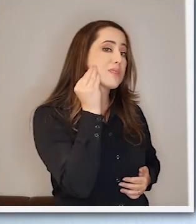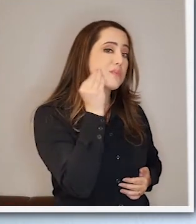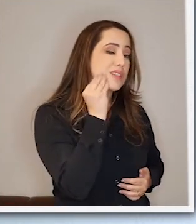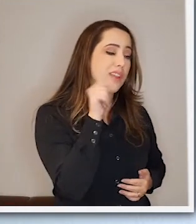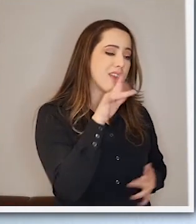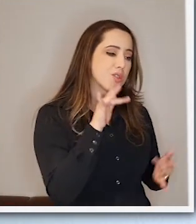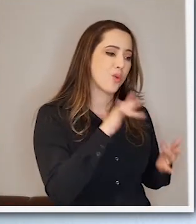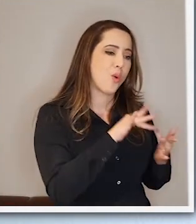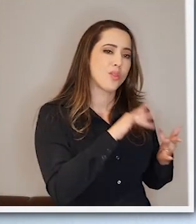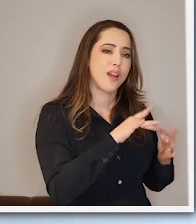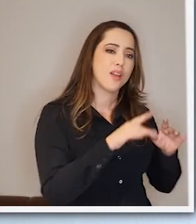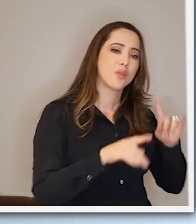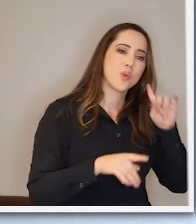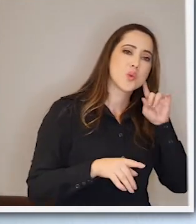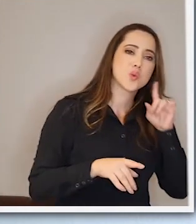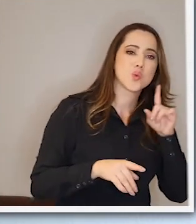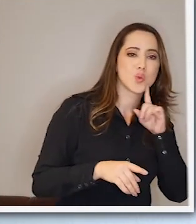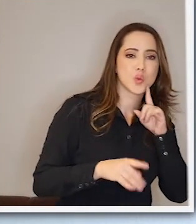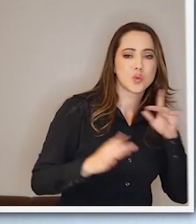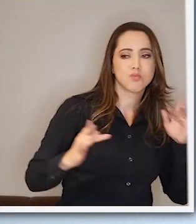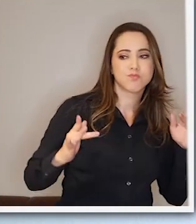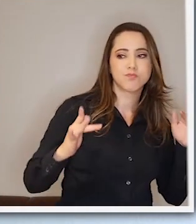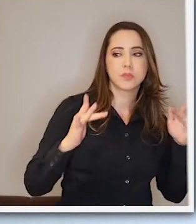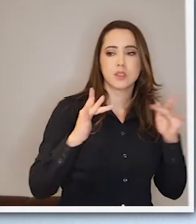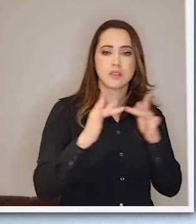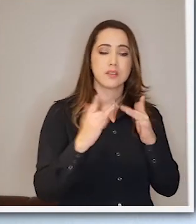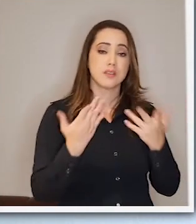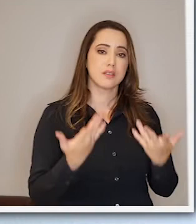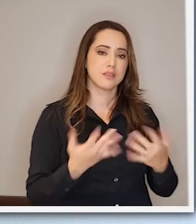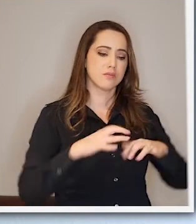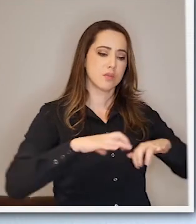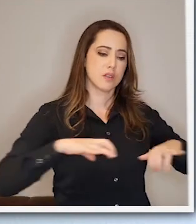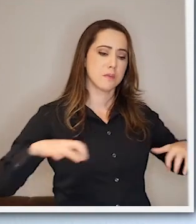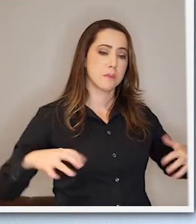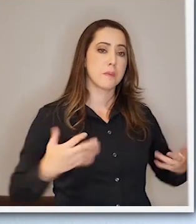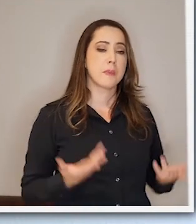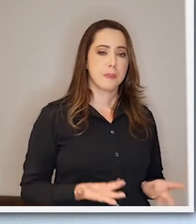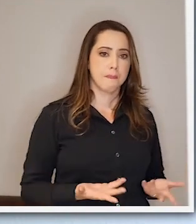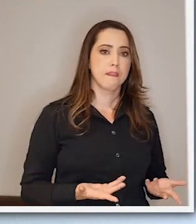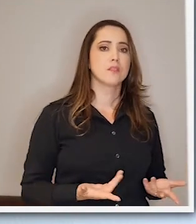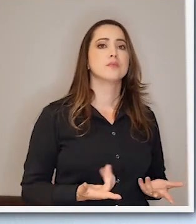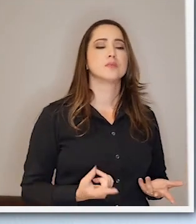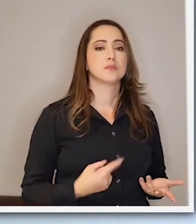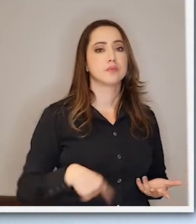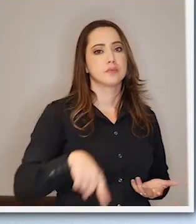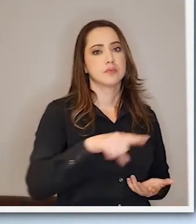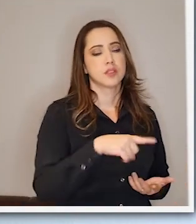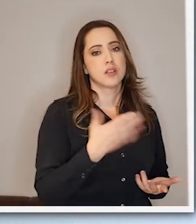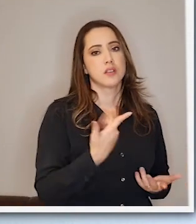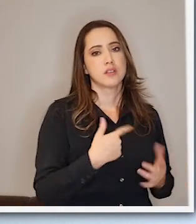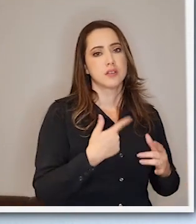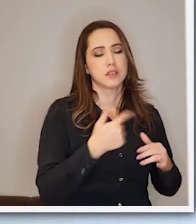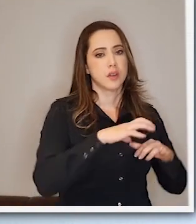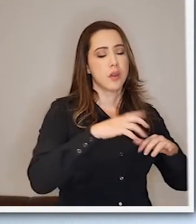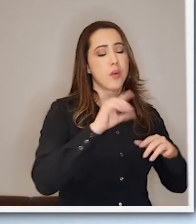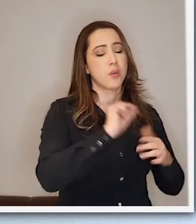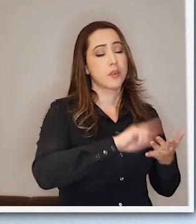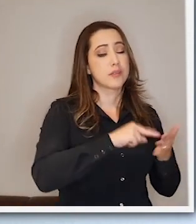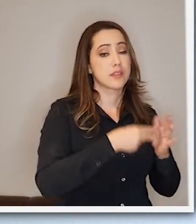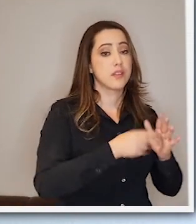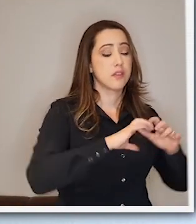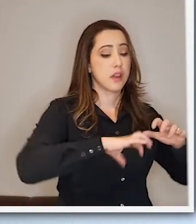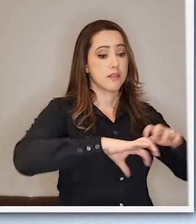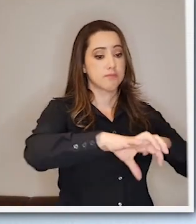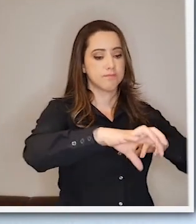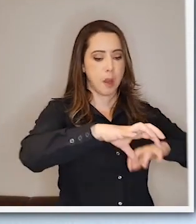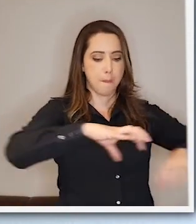no mesmo espaço e tempo. Ou seja, você foi excluído da experiência e do contato com eles, como eles também estão excluídos